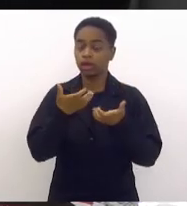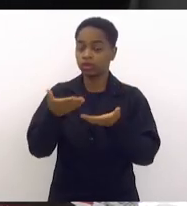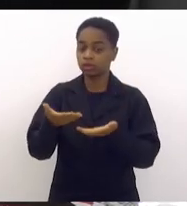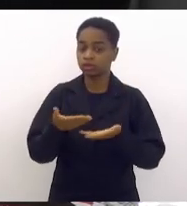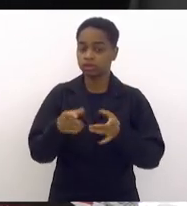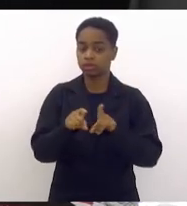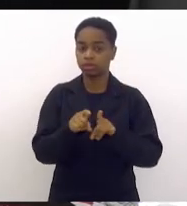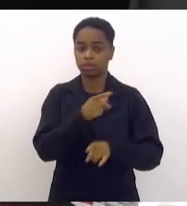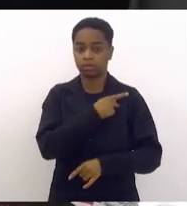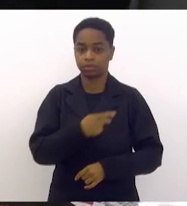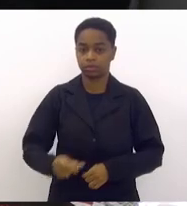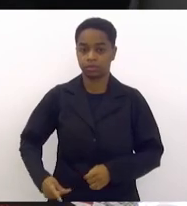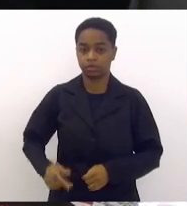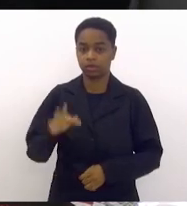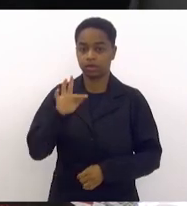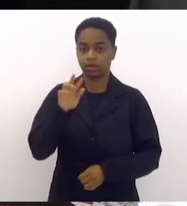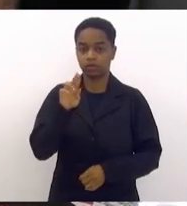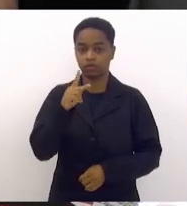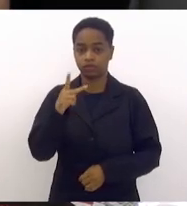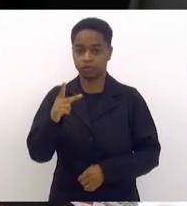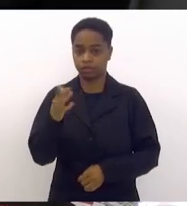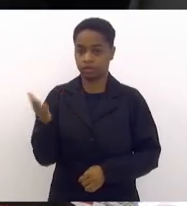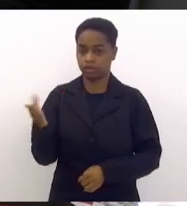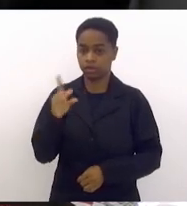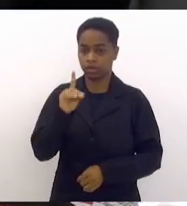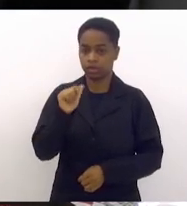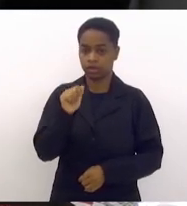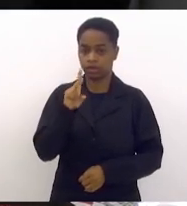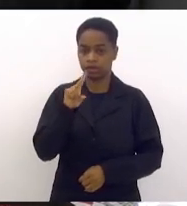senhor presidente da fup o Senor David